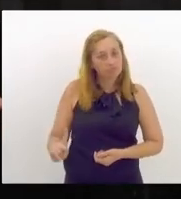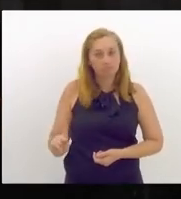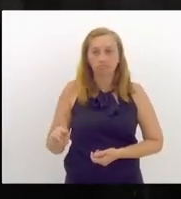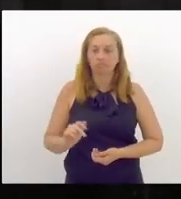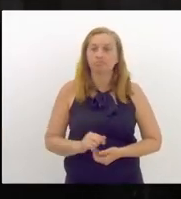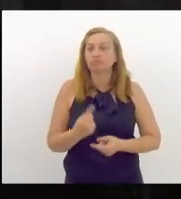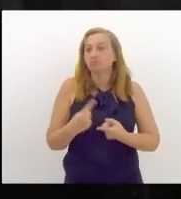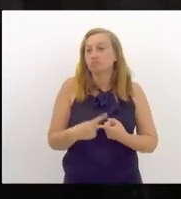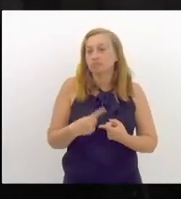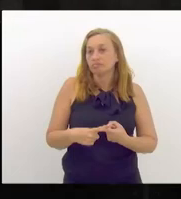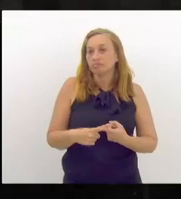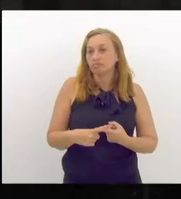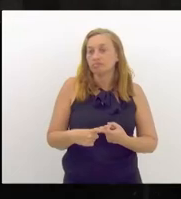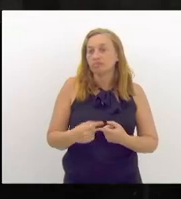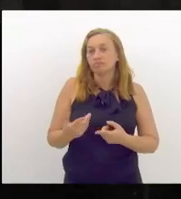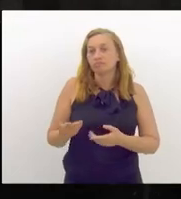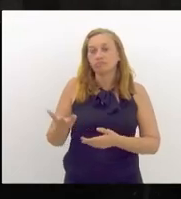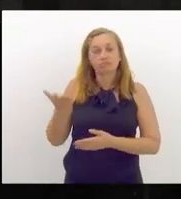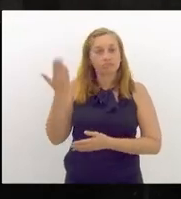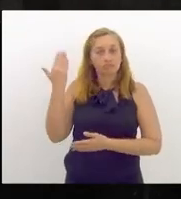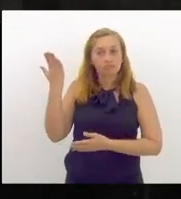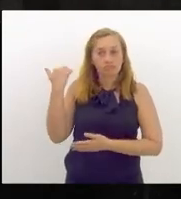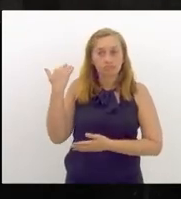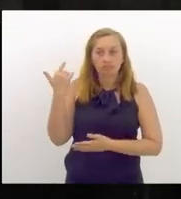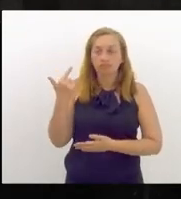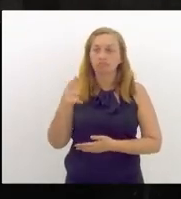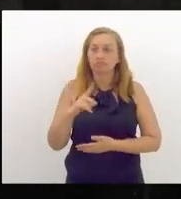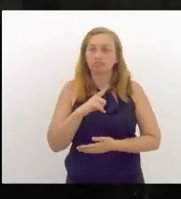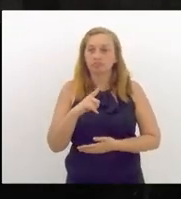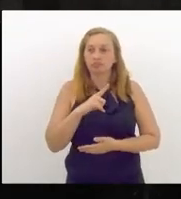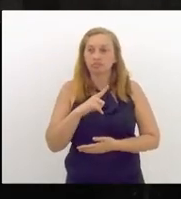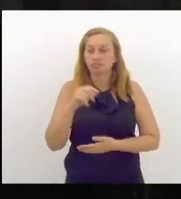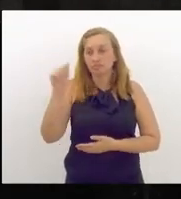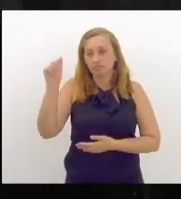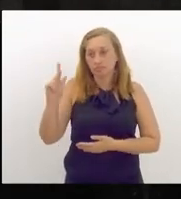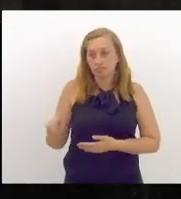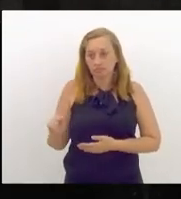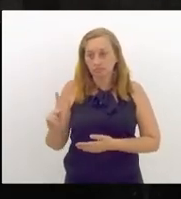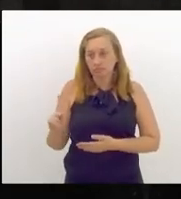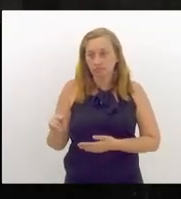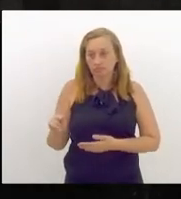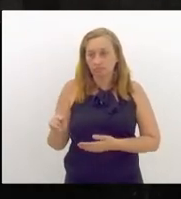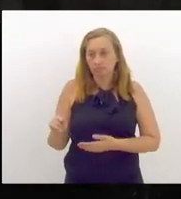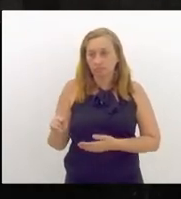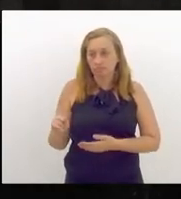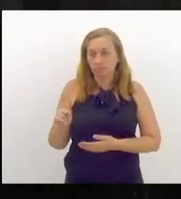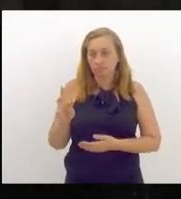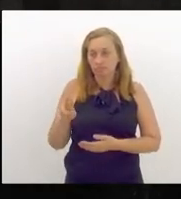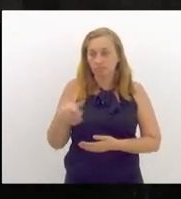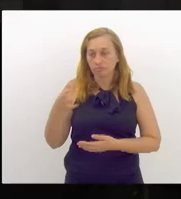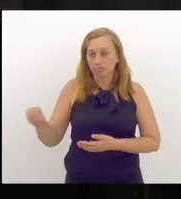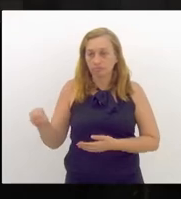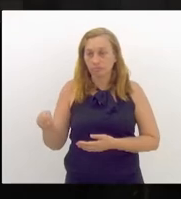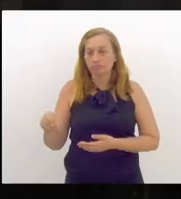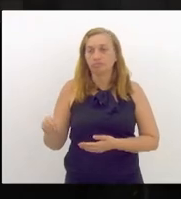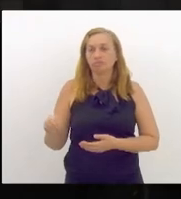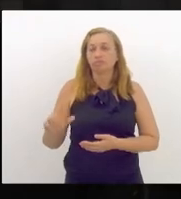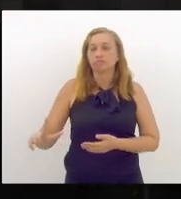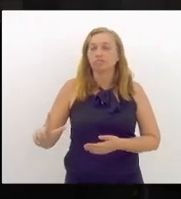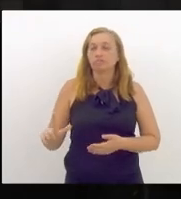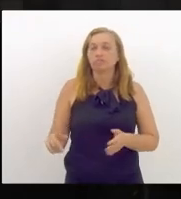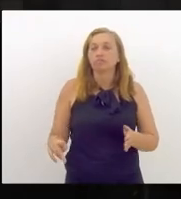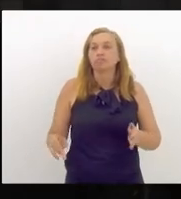Porque na minha época existia a aposentadoria proporcional e a lei que o bolsonaro assinou